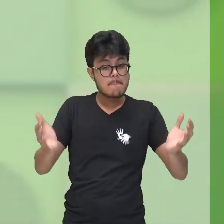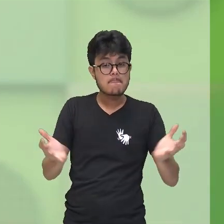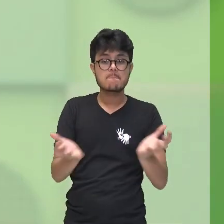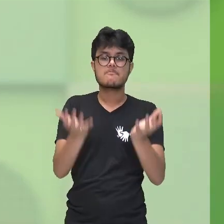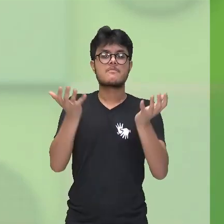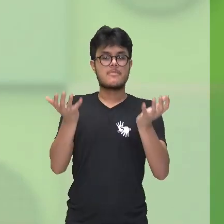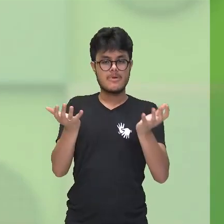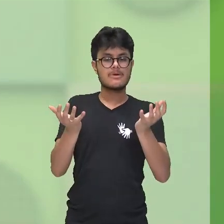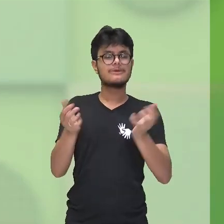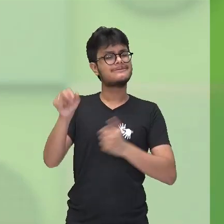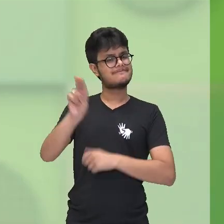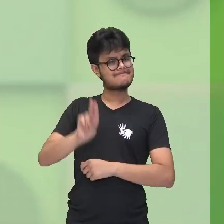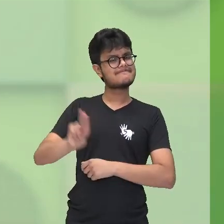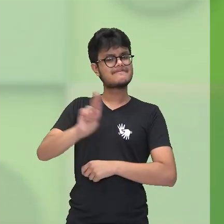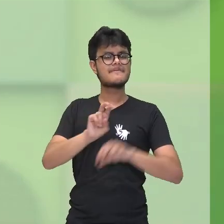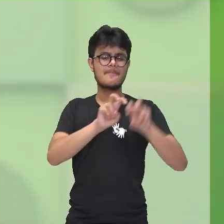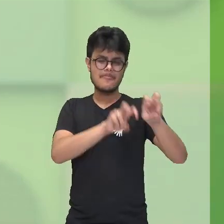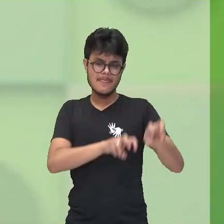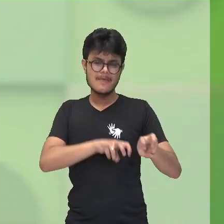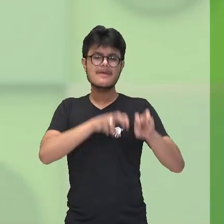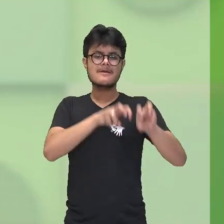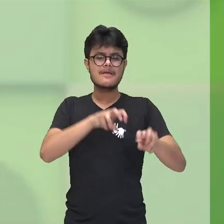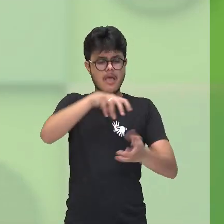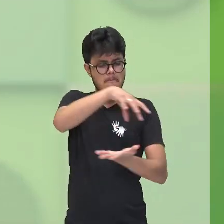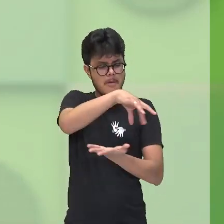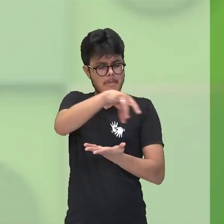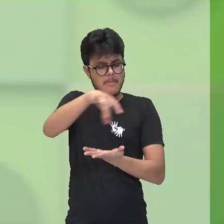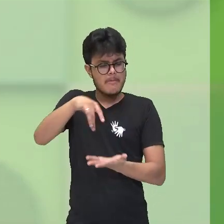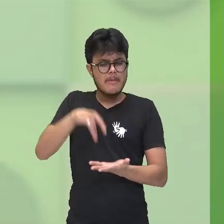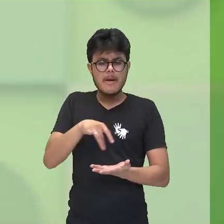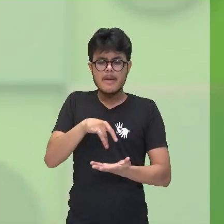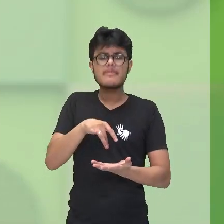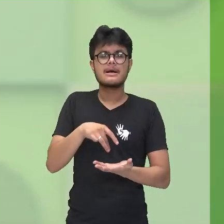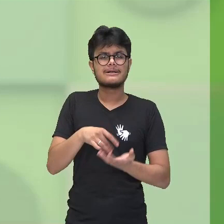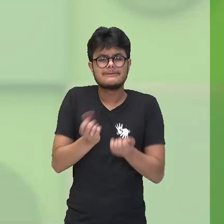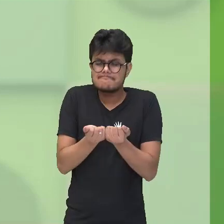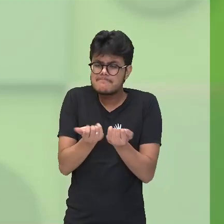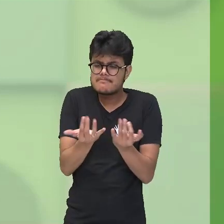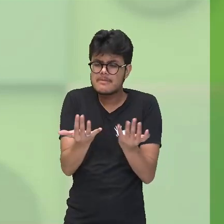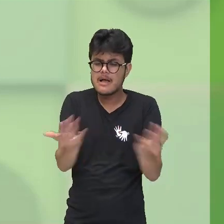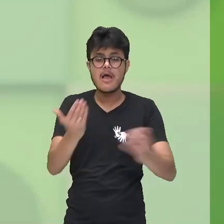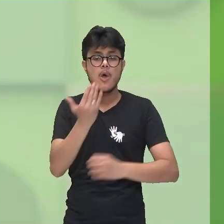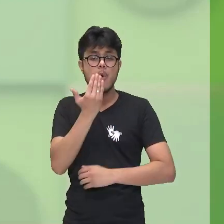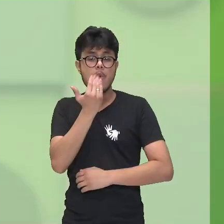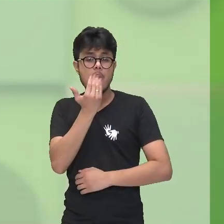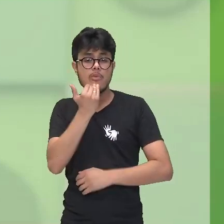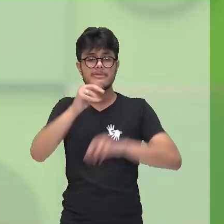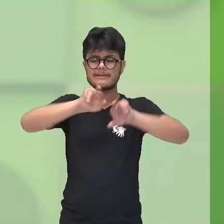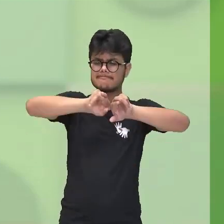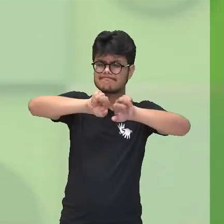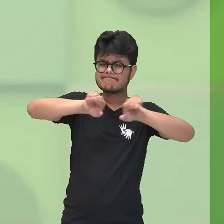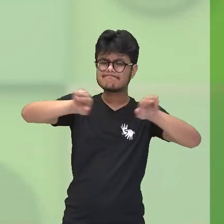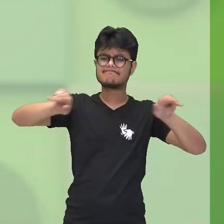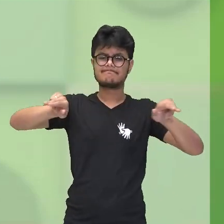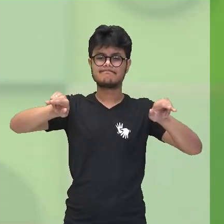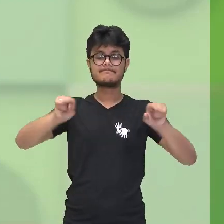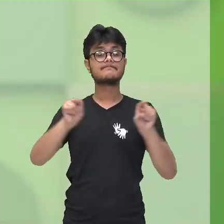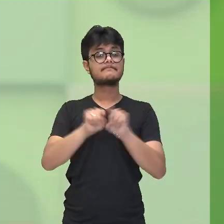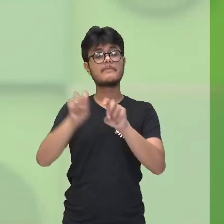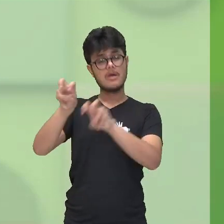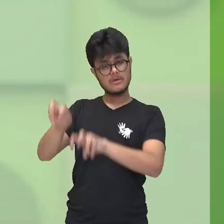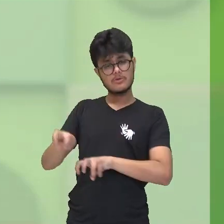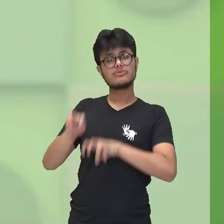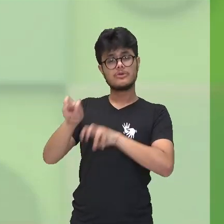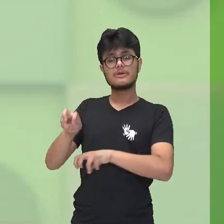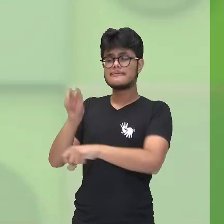com agriculturas, né, com plantações de cereais e de outros alimentos, e também na agricultura e